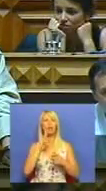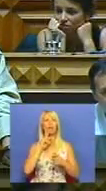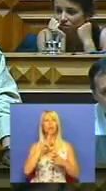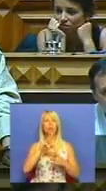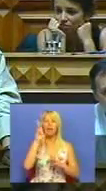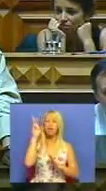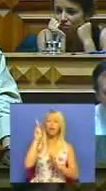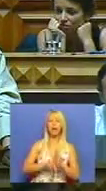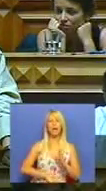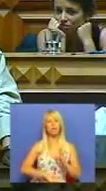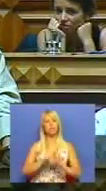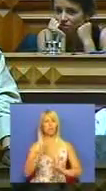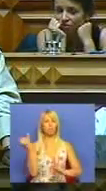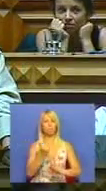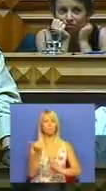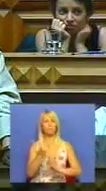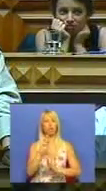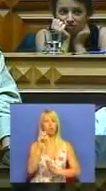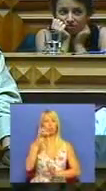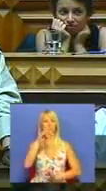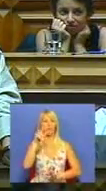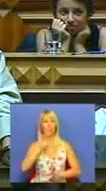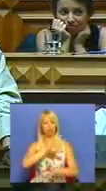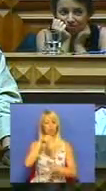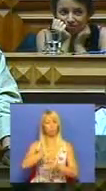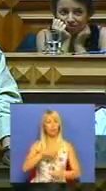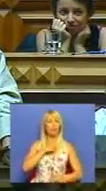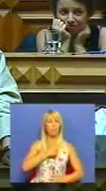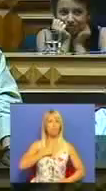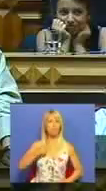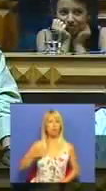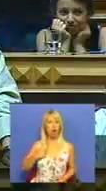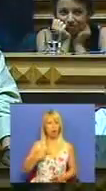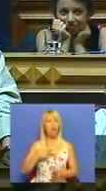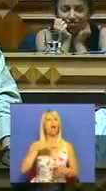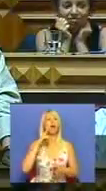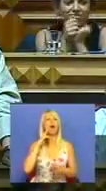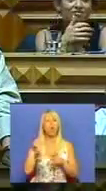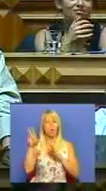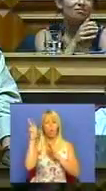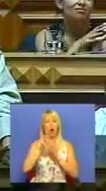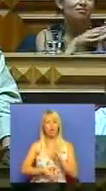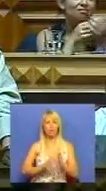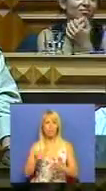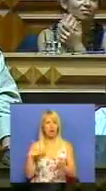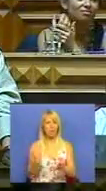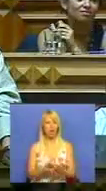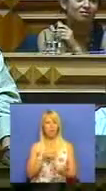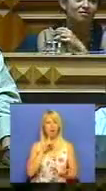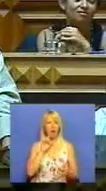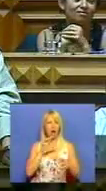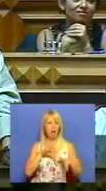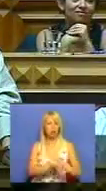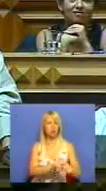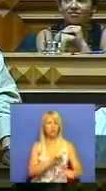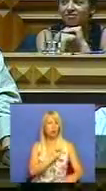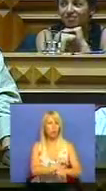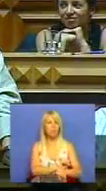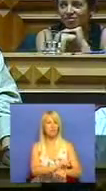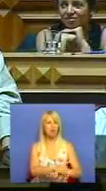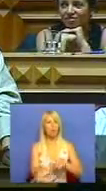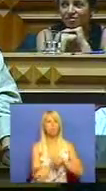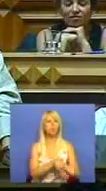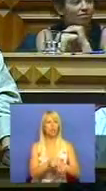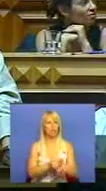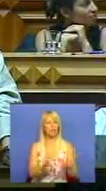pseudosocial Na Polónia um regime baseado na opressão política e na exploração de classe